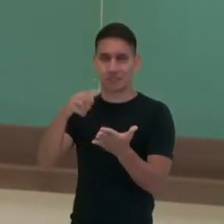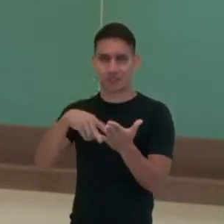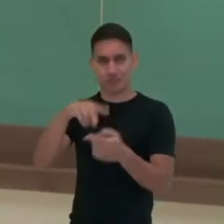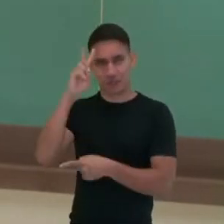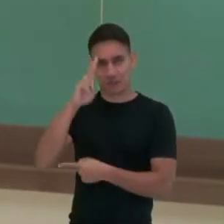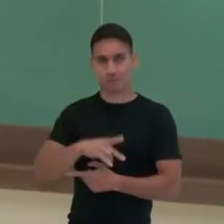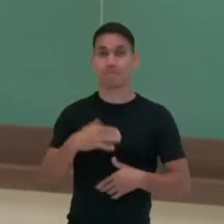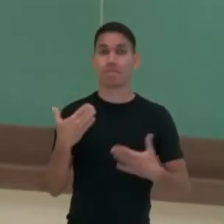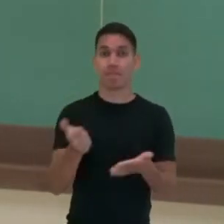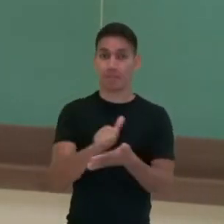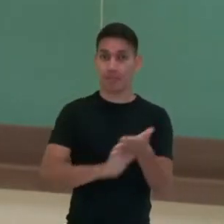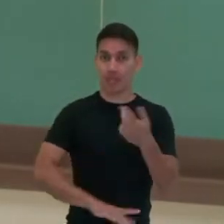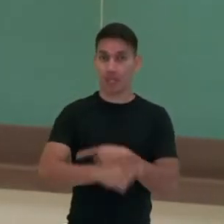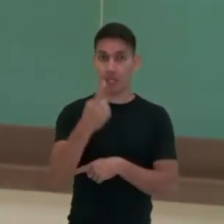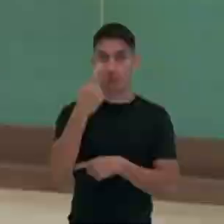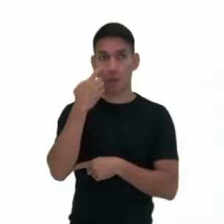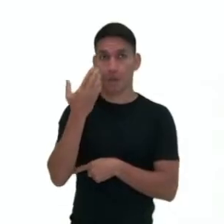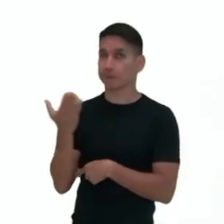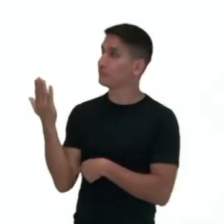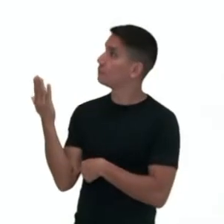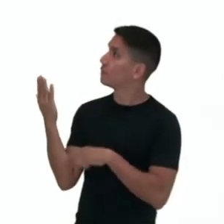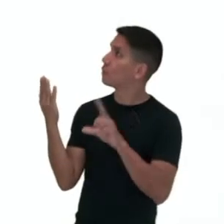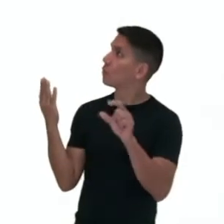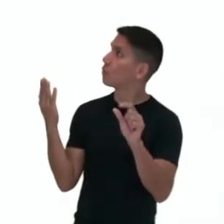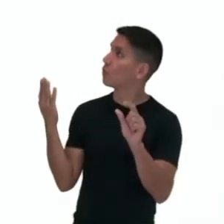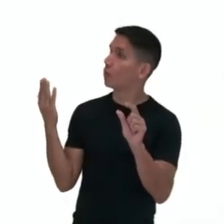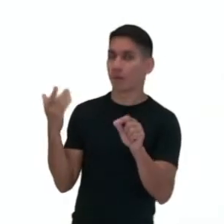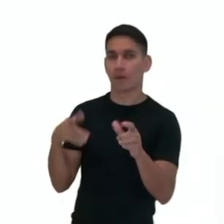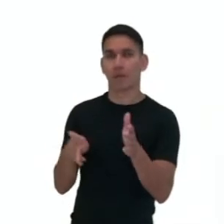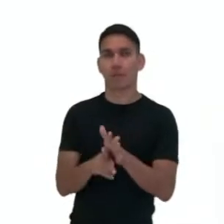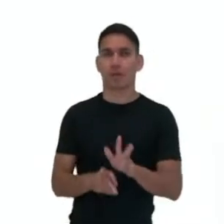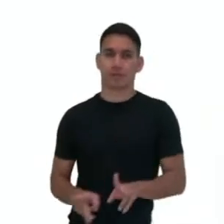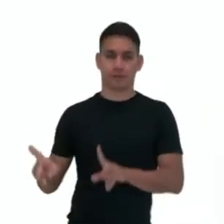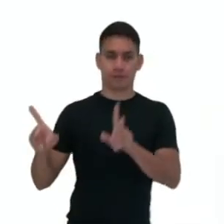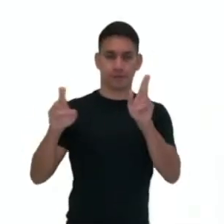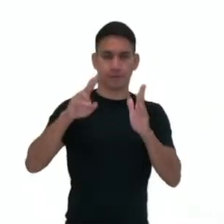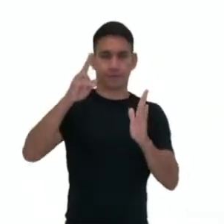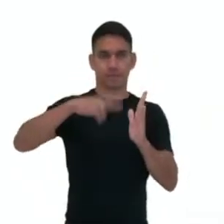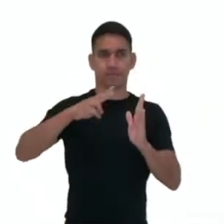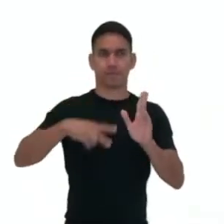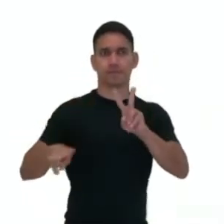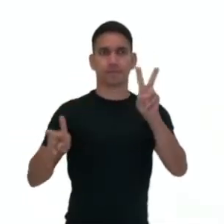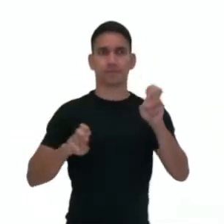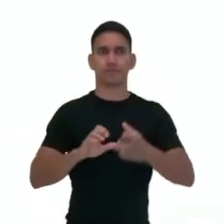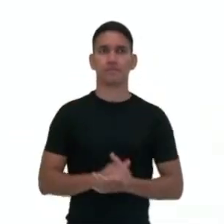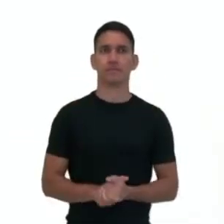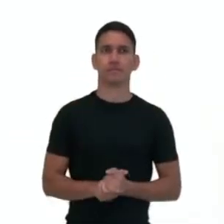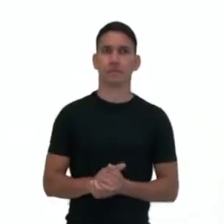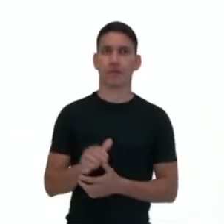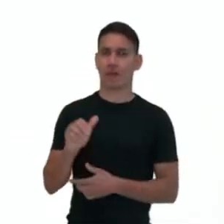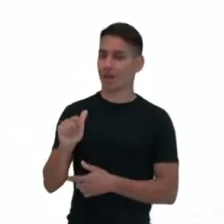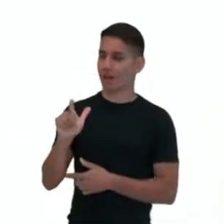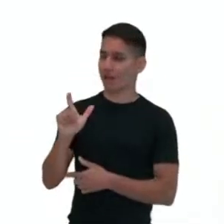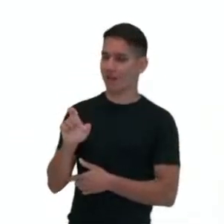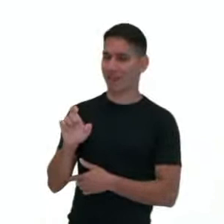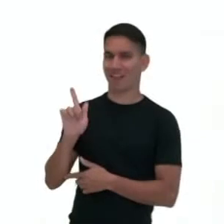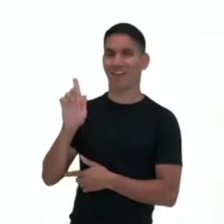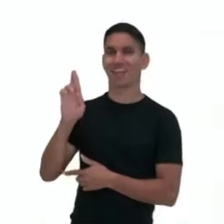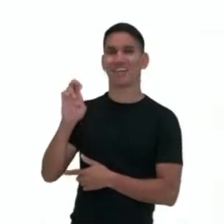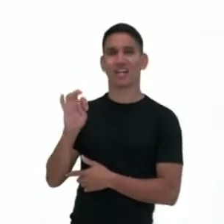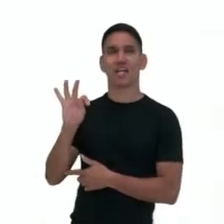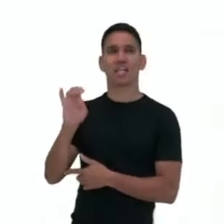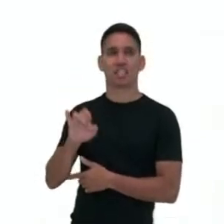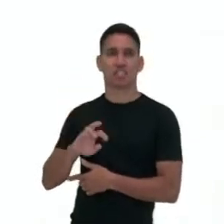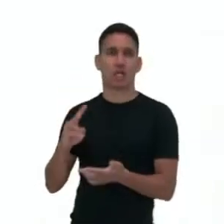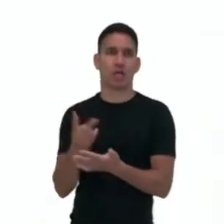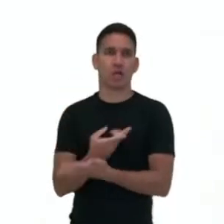Então, atividade 1, olha lá. Então, lendo uma parte do trecho. Os do Alegrete dizem que o caso se deu em Itaqui.